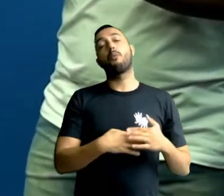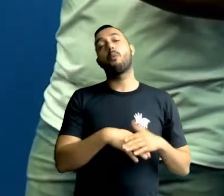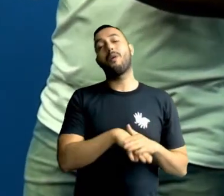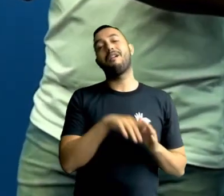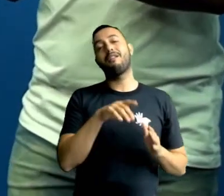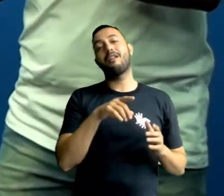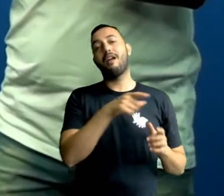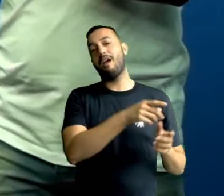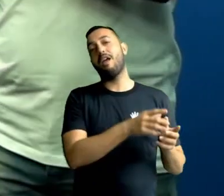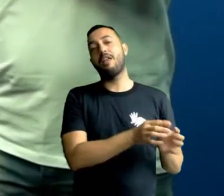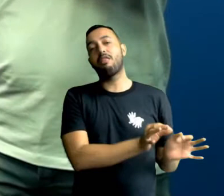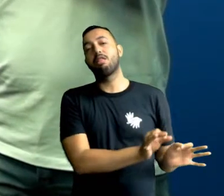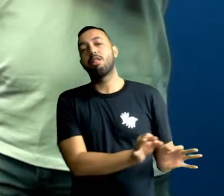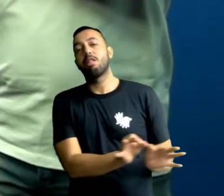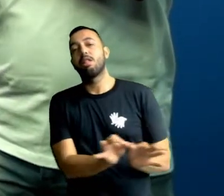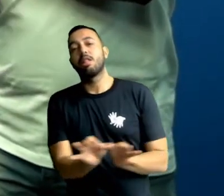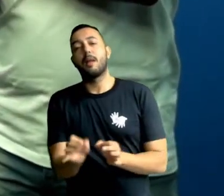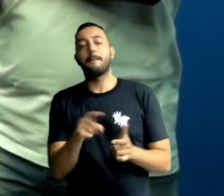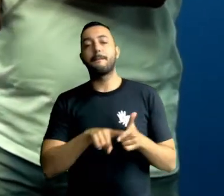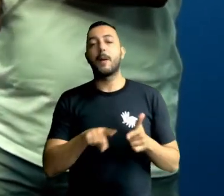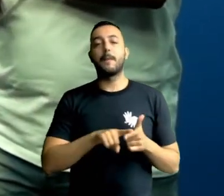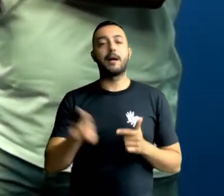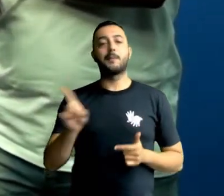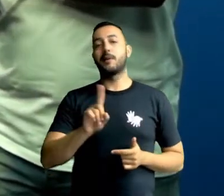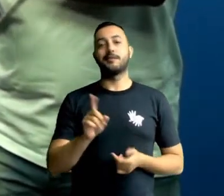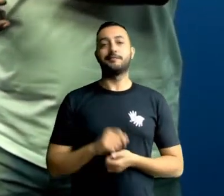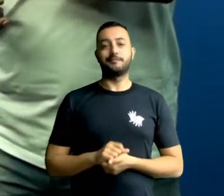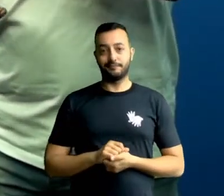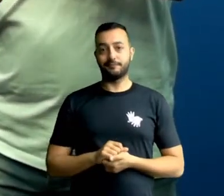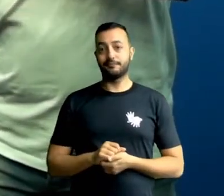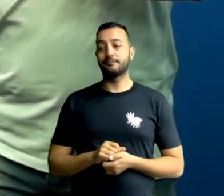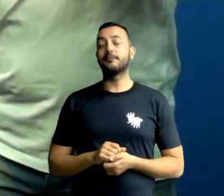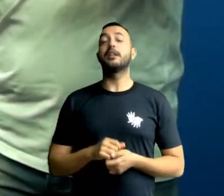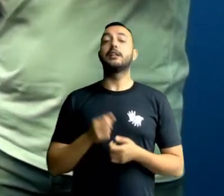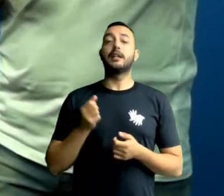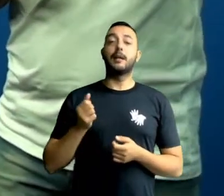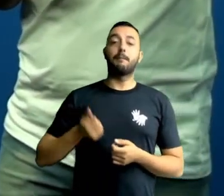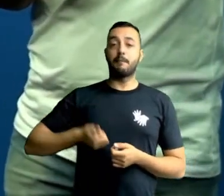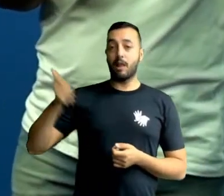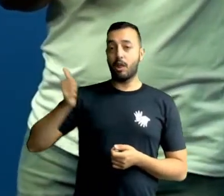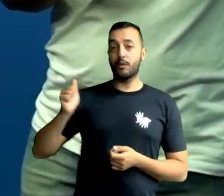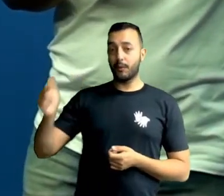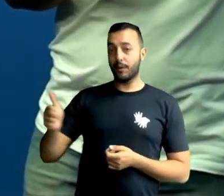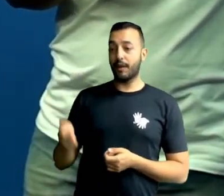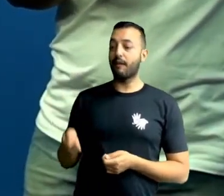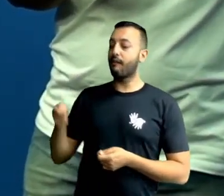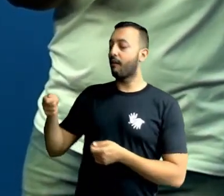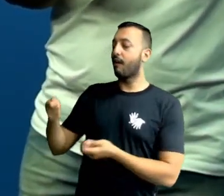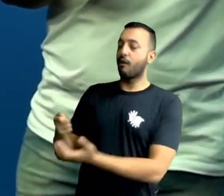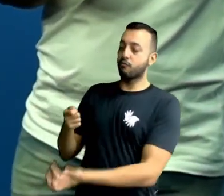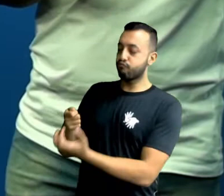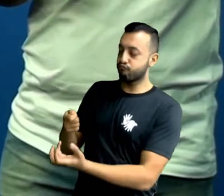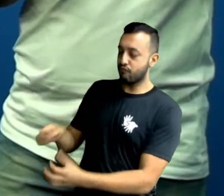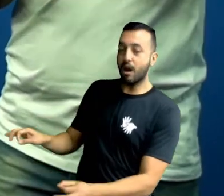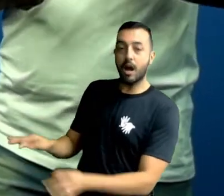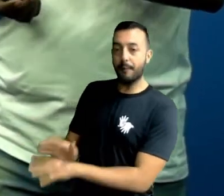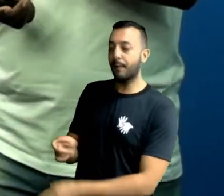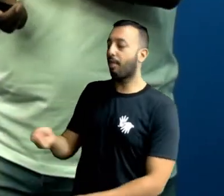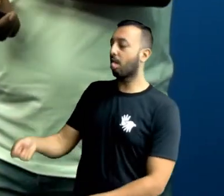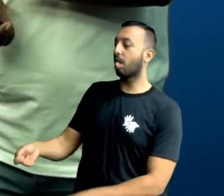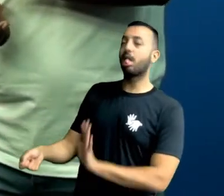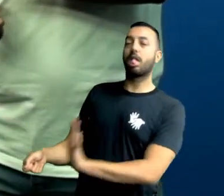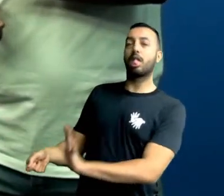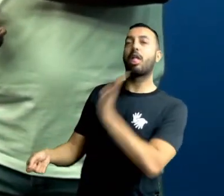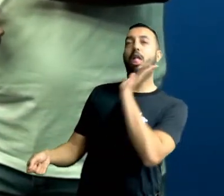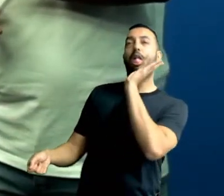Mas ele vai ser conservado também. Melhor do que você deixar muitas e muitas horas fora da geladeira para depois